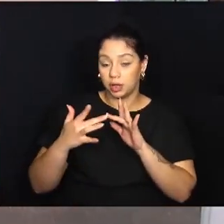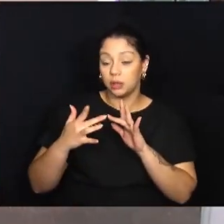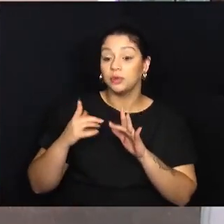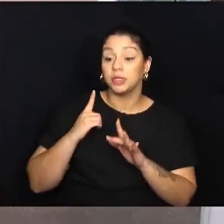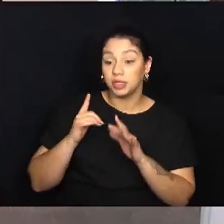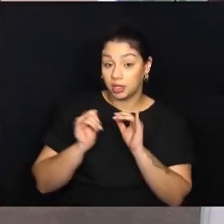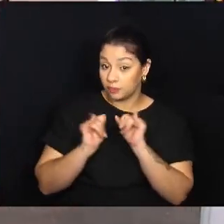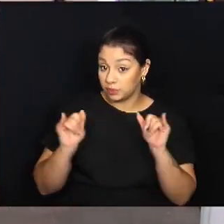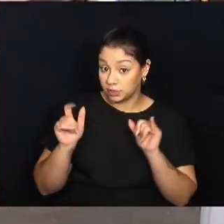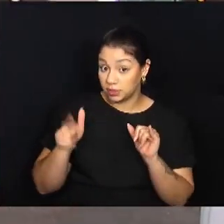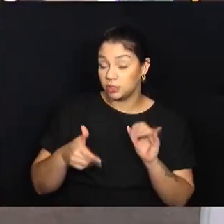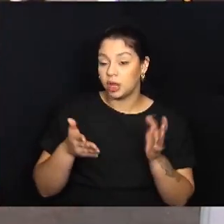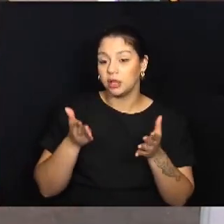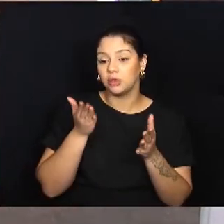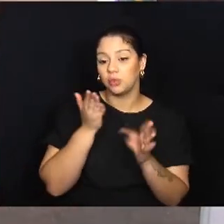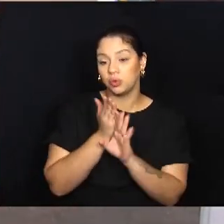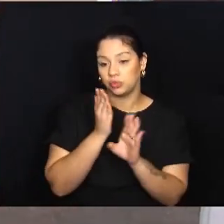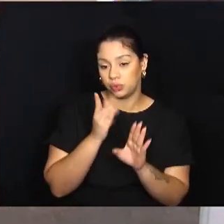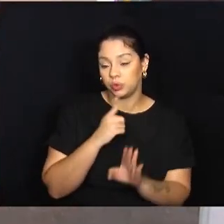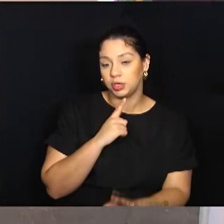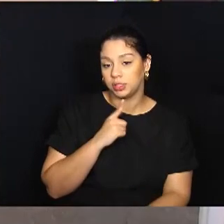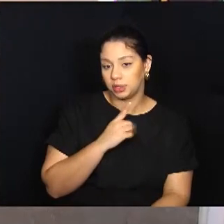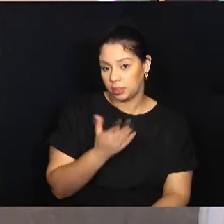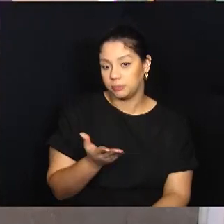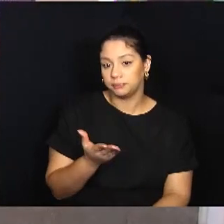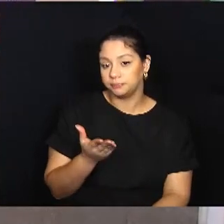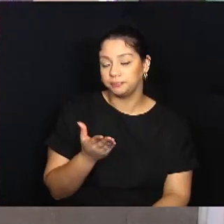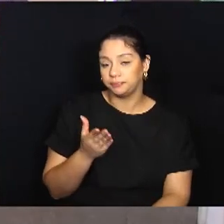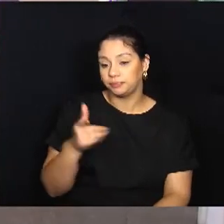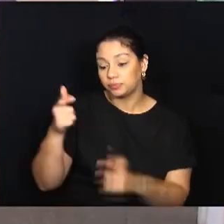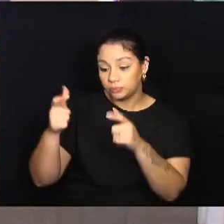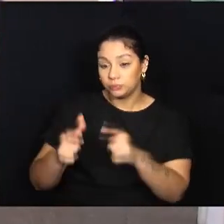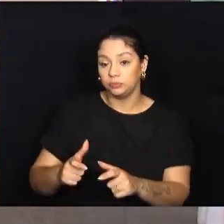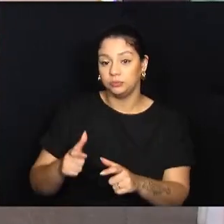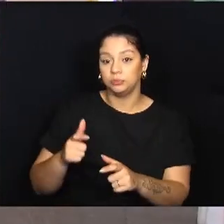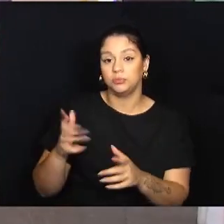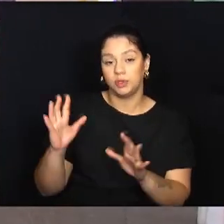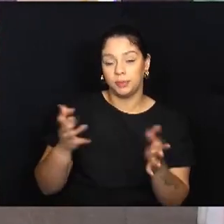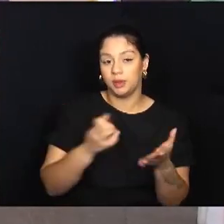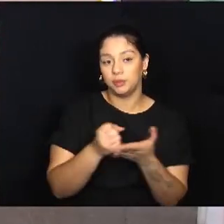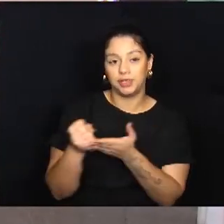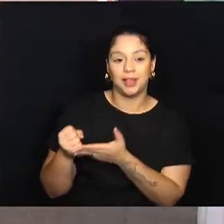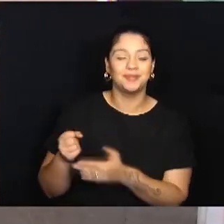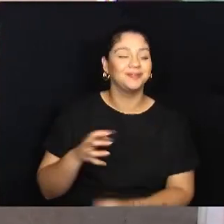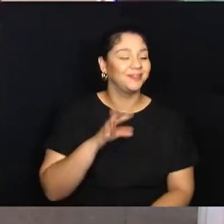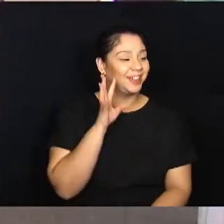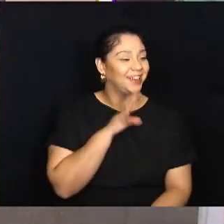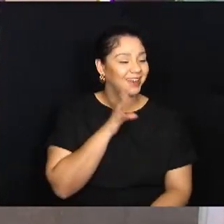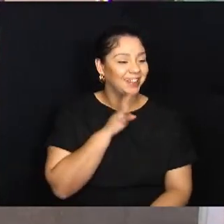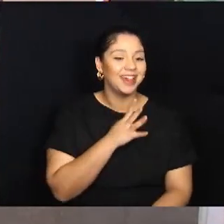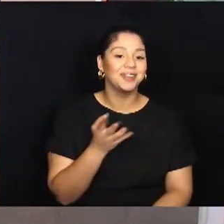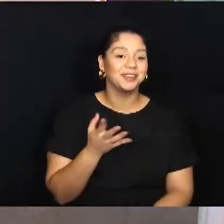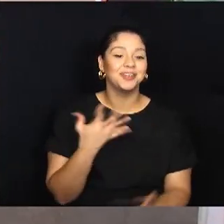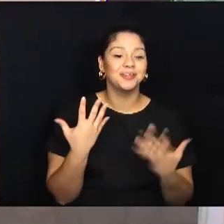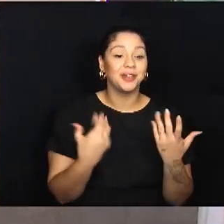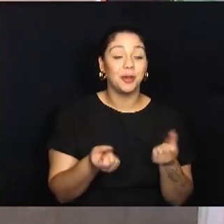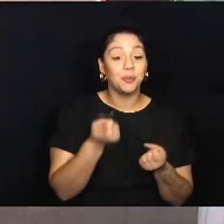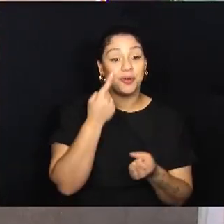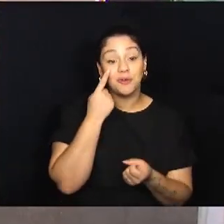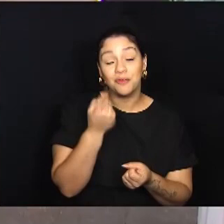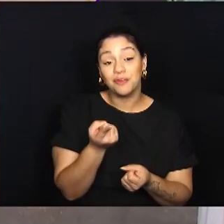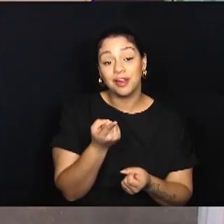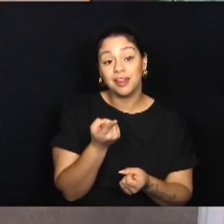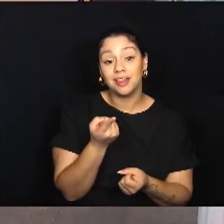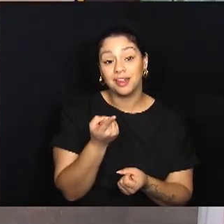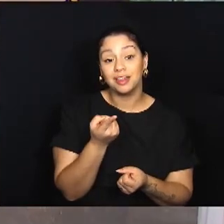animal foi localizado e está em X lugar, né, para ir buscar. Legal, legal. Wagner, vamos dar uma olhada, não é? Eu